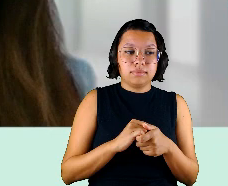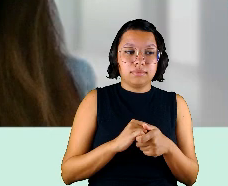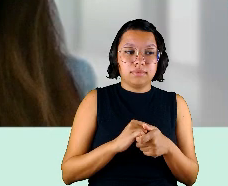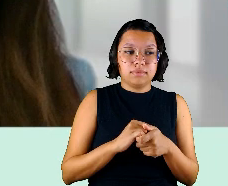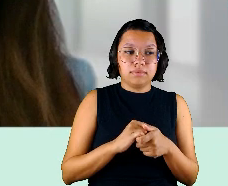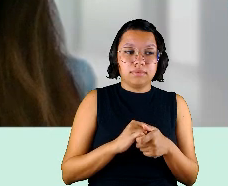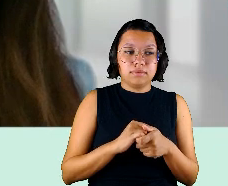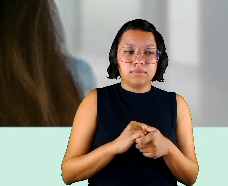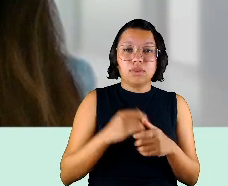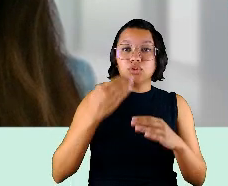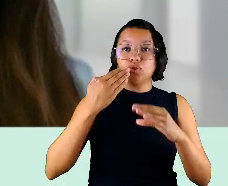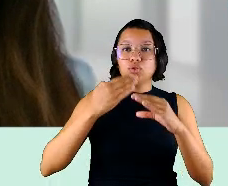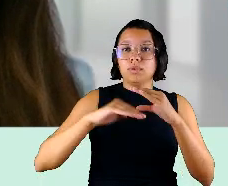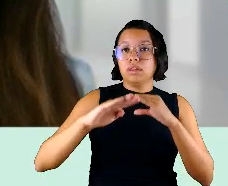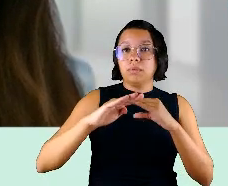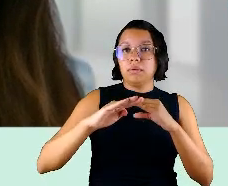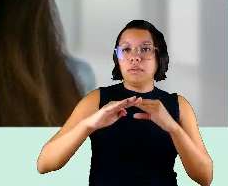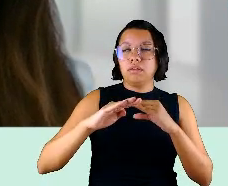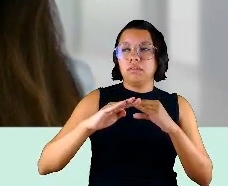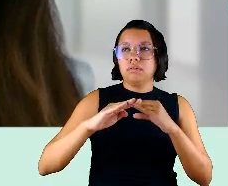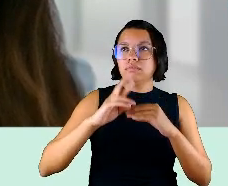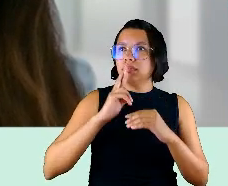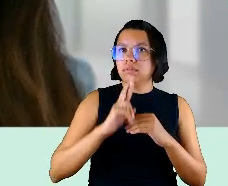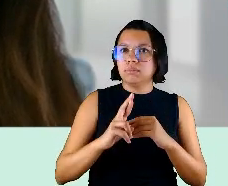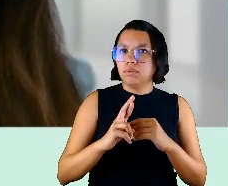A gente manda e-mail e não responde.